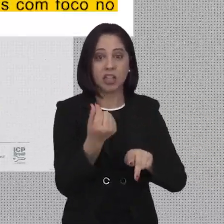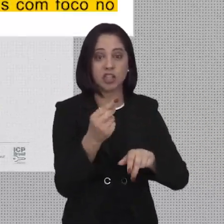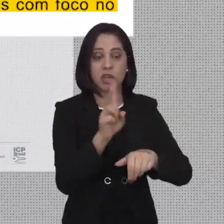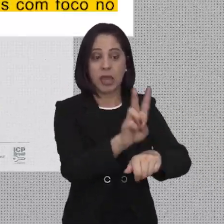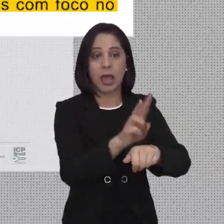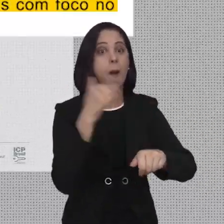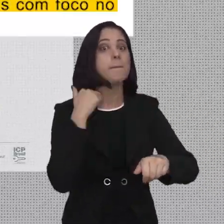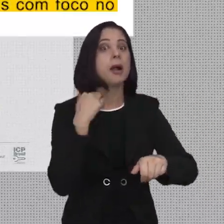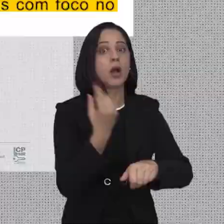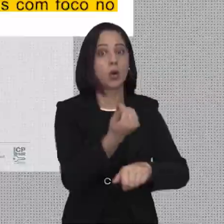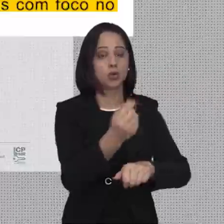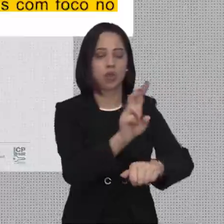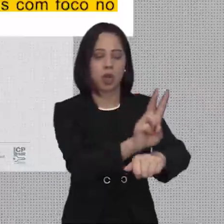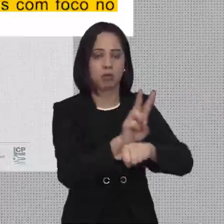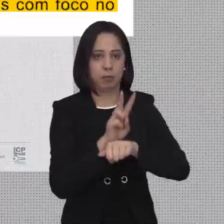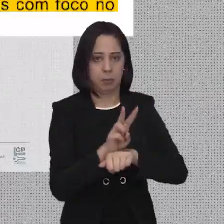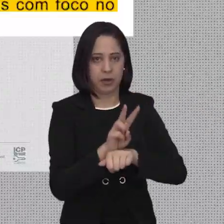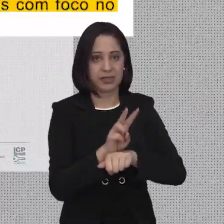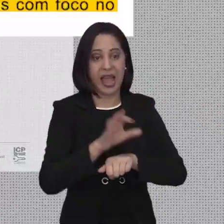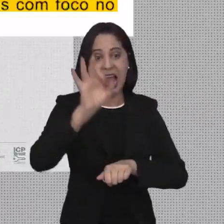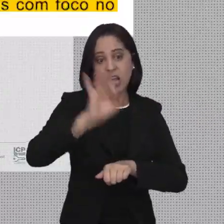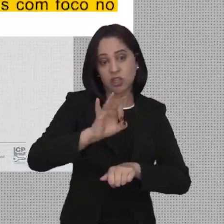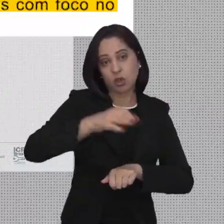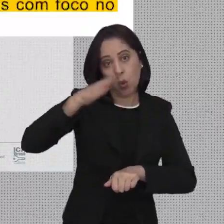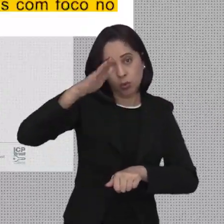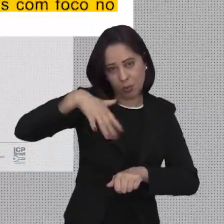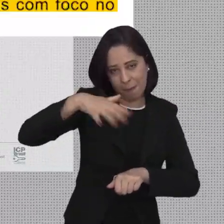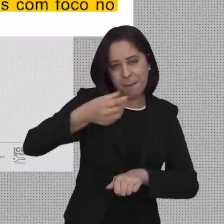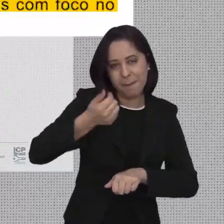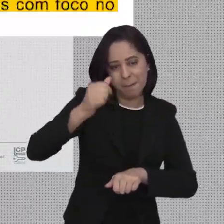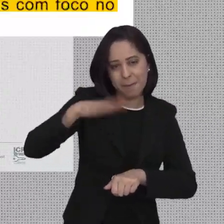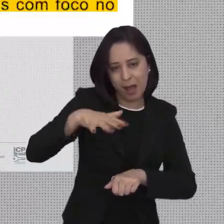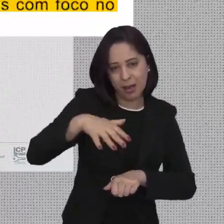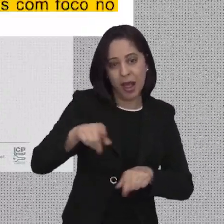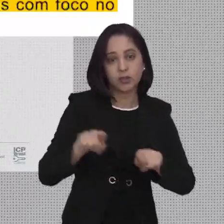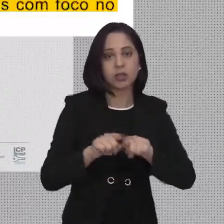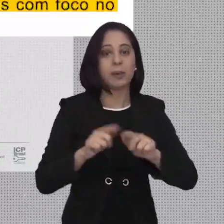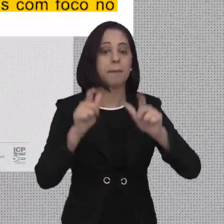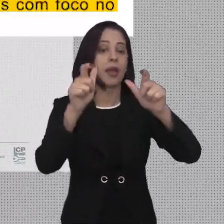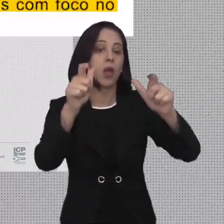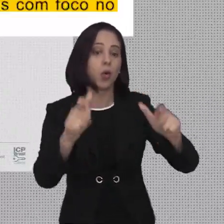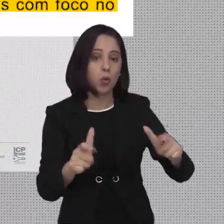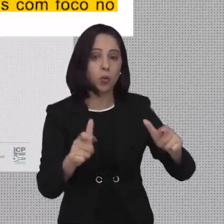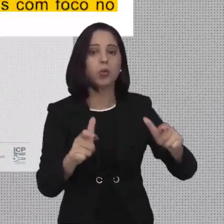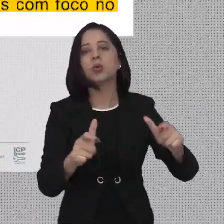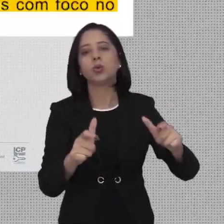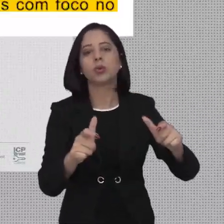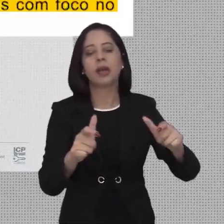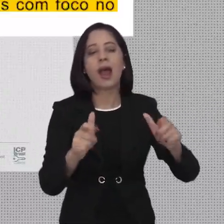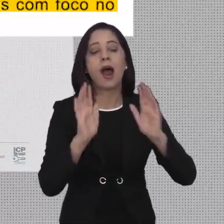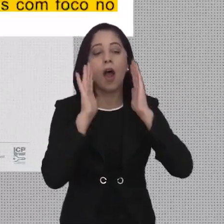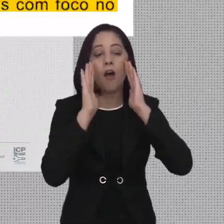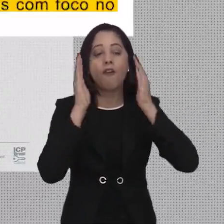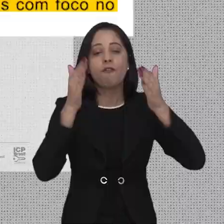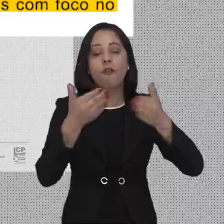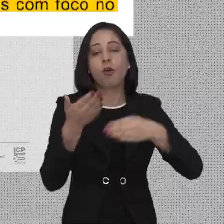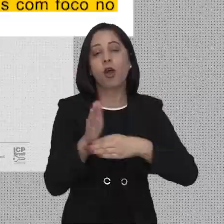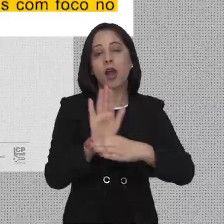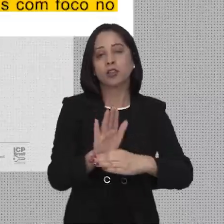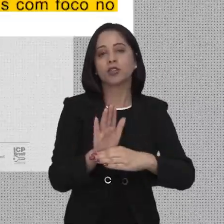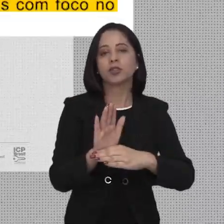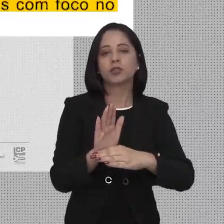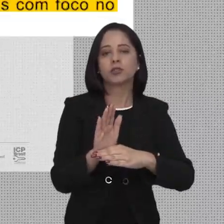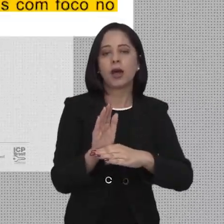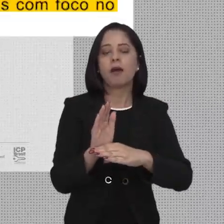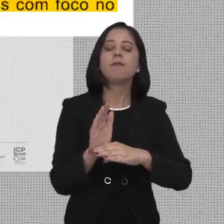de crédito com condições favoráveis e a criação de espaços como incubadoras, com foco no